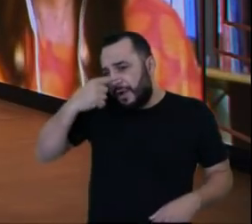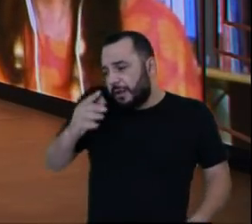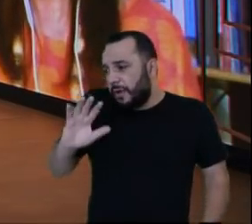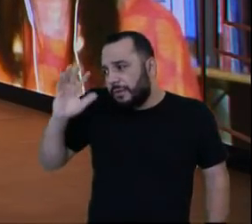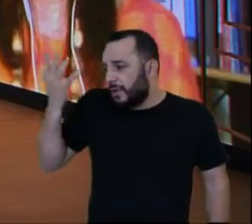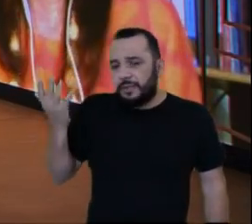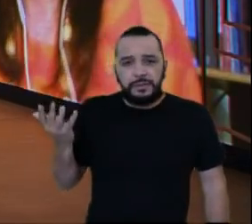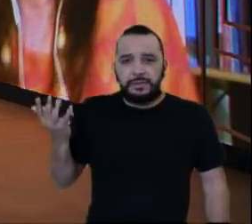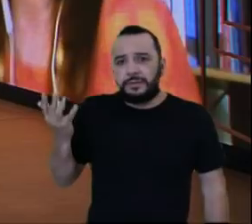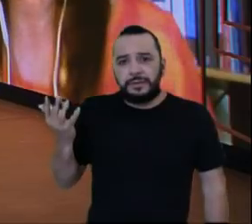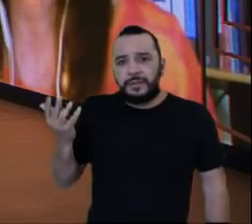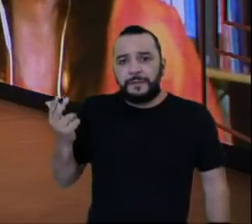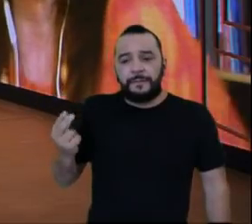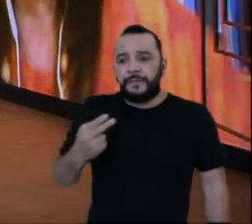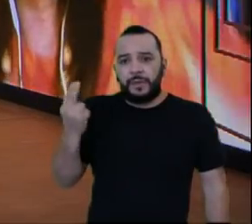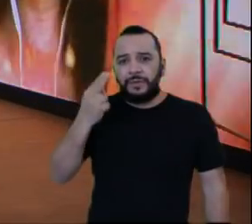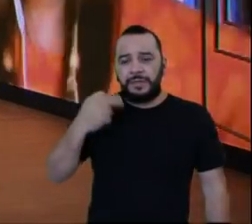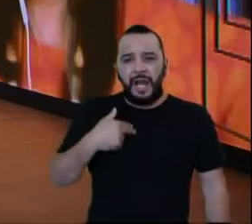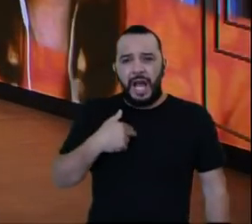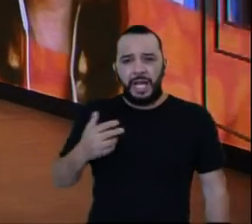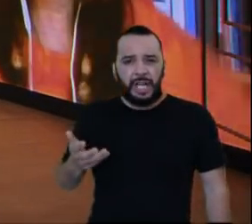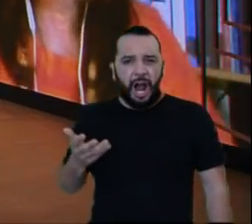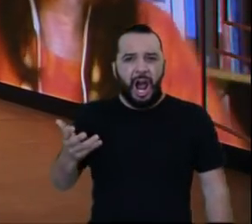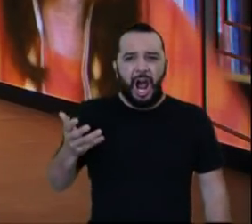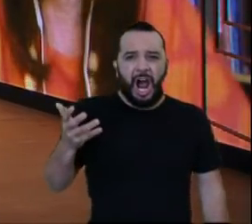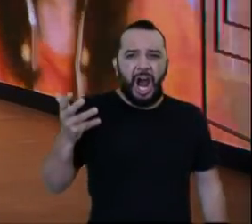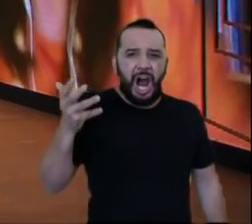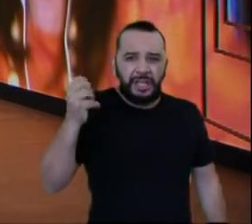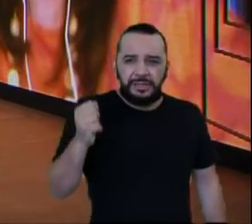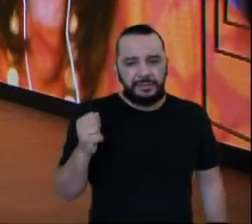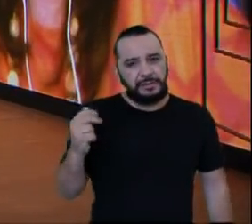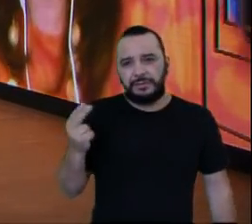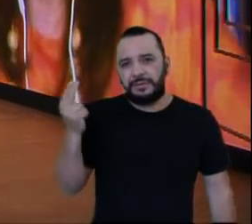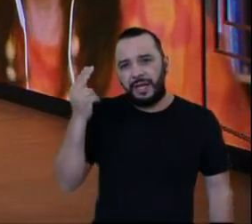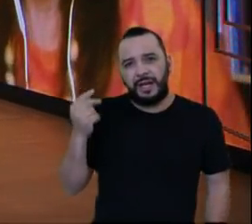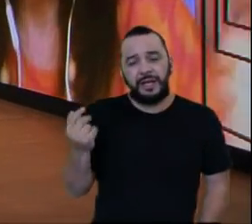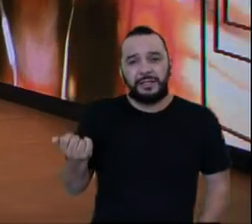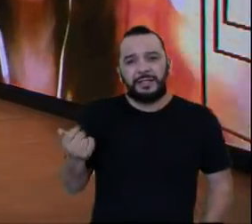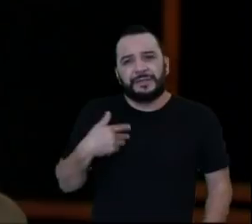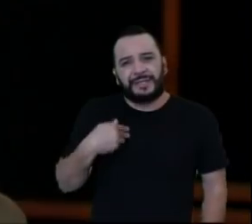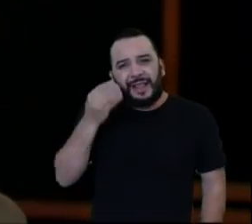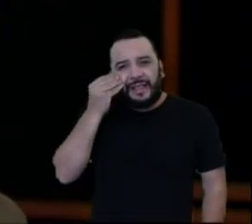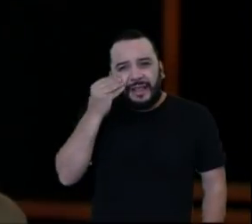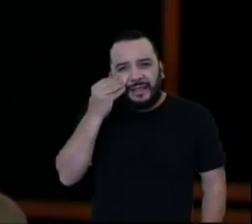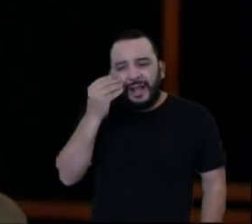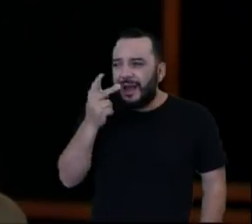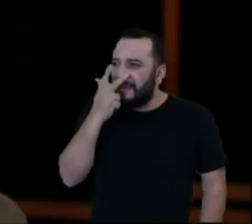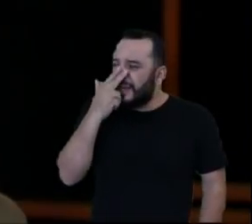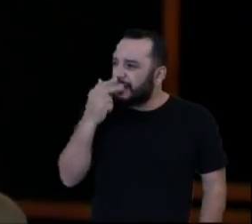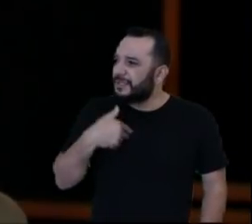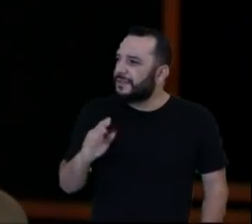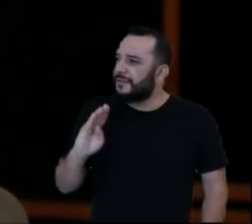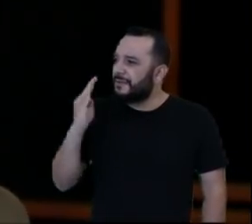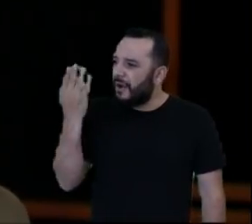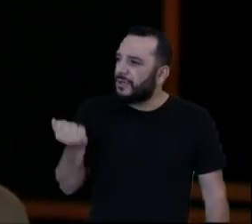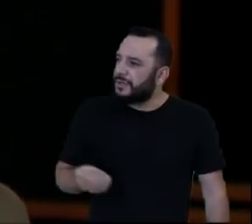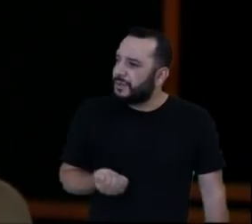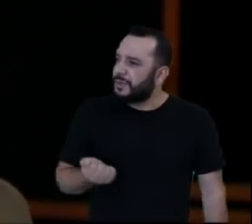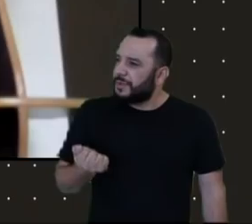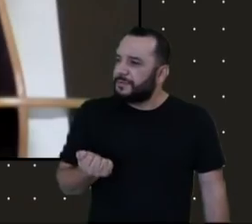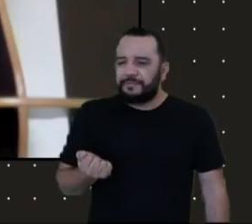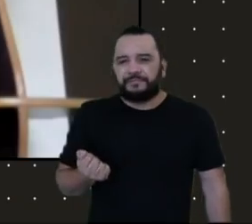você mostrar para mim que você sabe fazer, não me emociona. A sua fragilidade me emociona. Olha